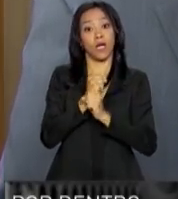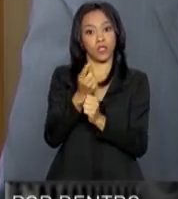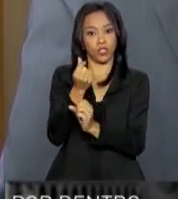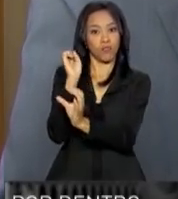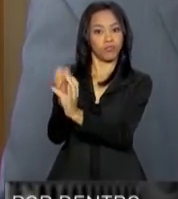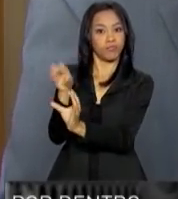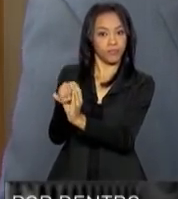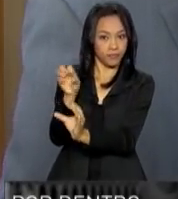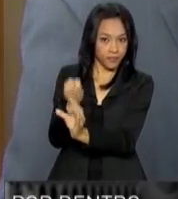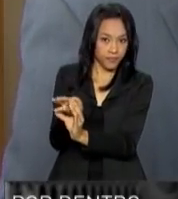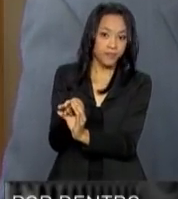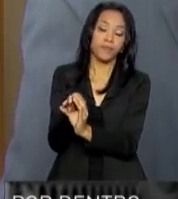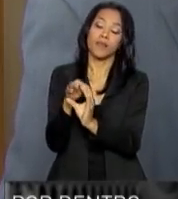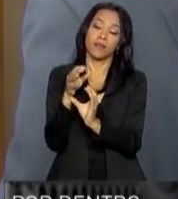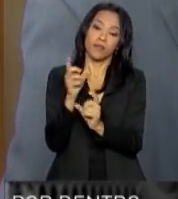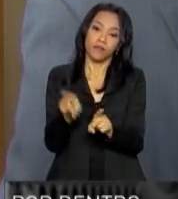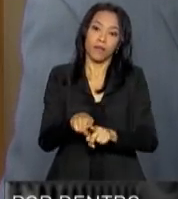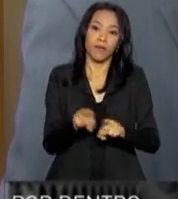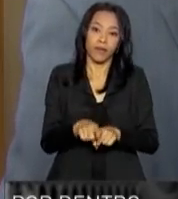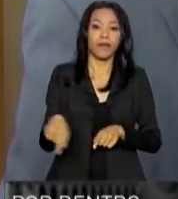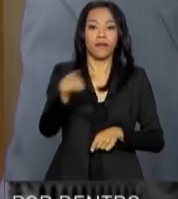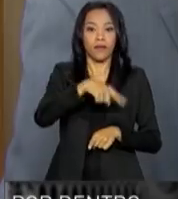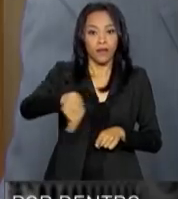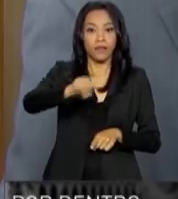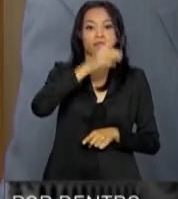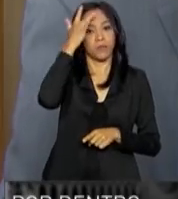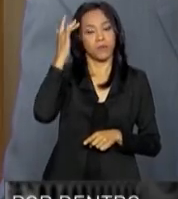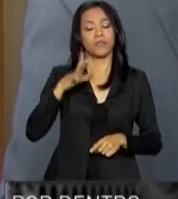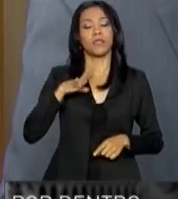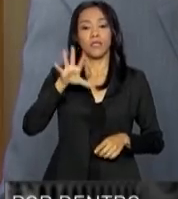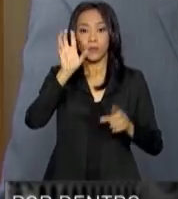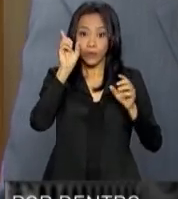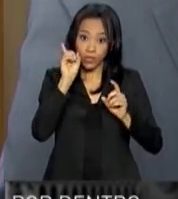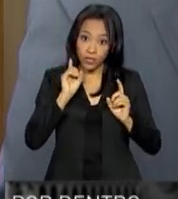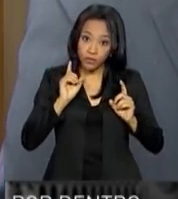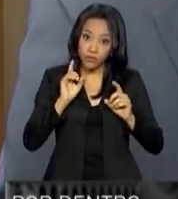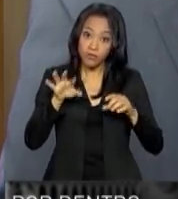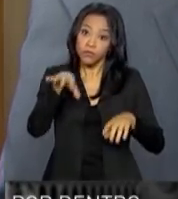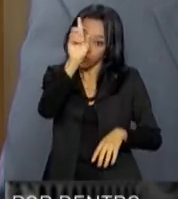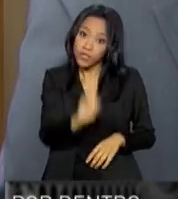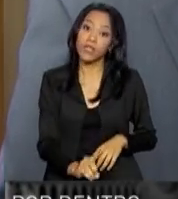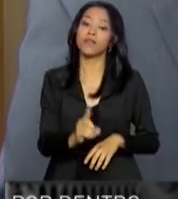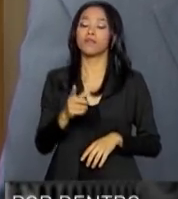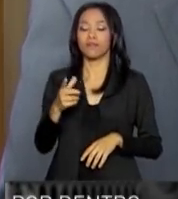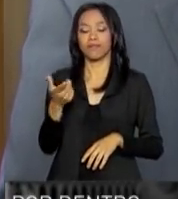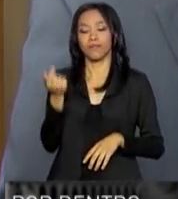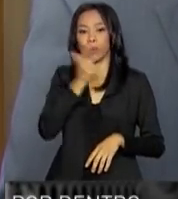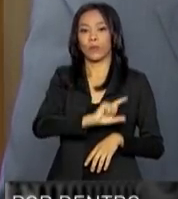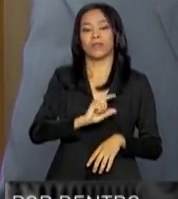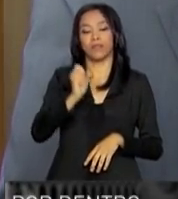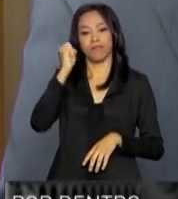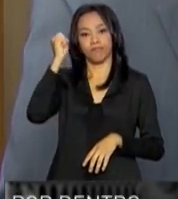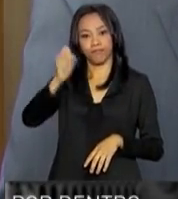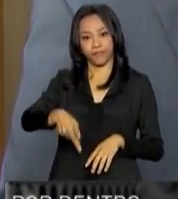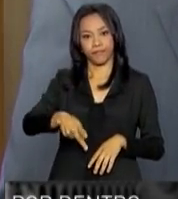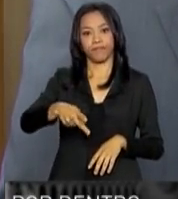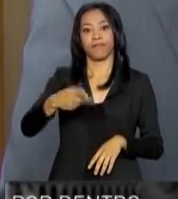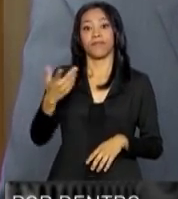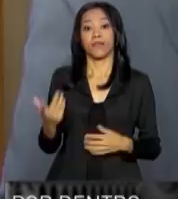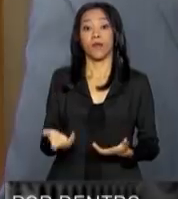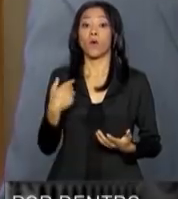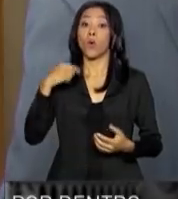a fazer o processo via aplicativo para a concessão automática então a idéia é reforçar os canais